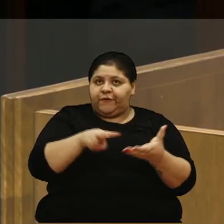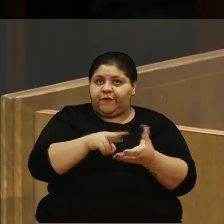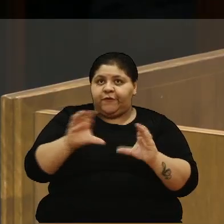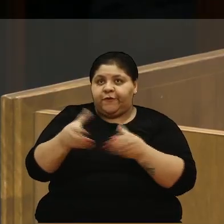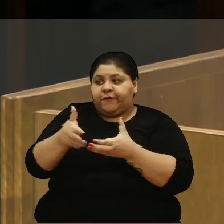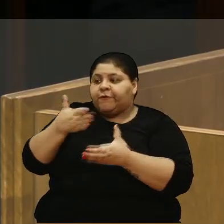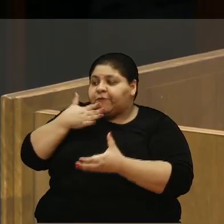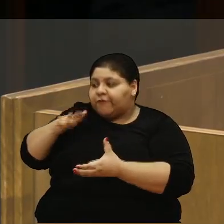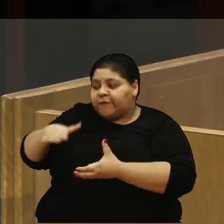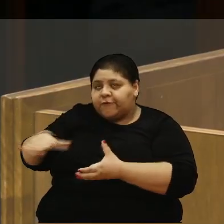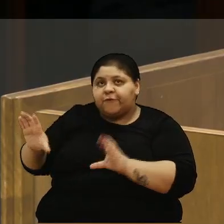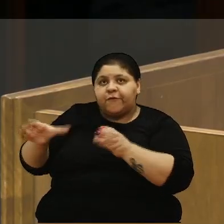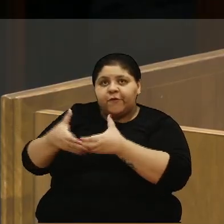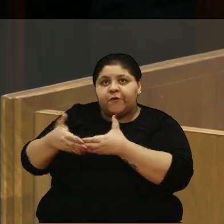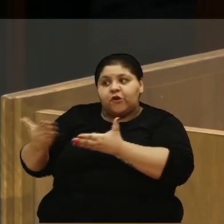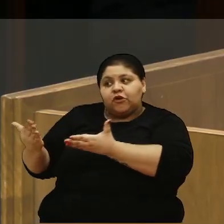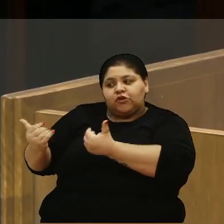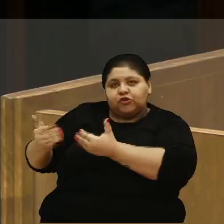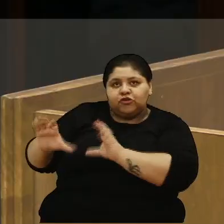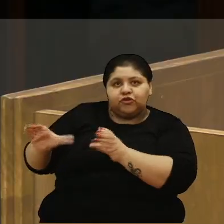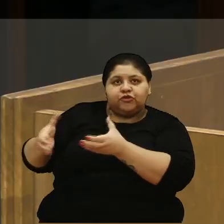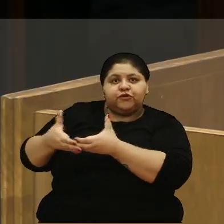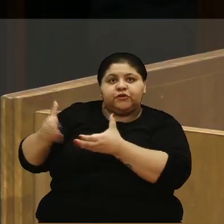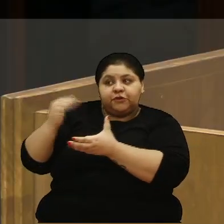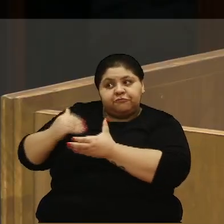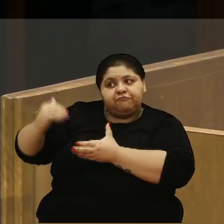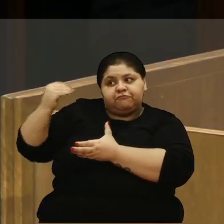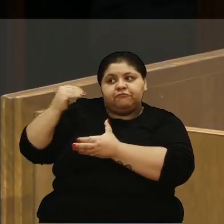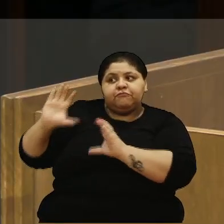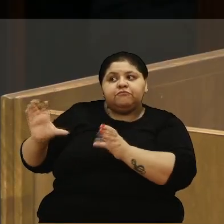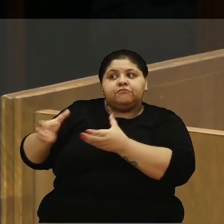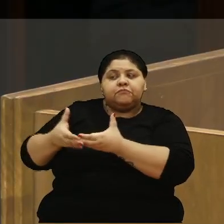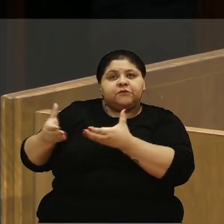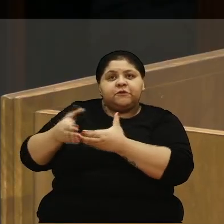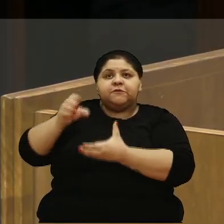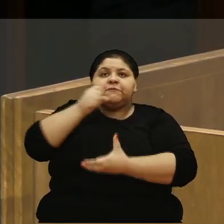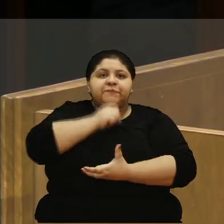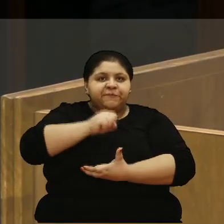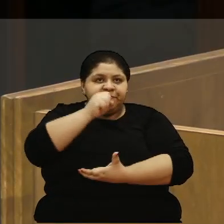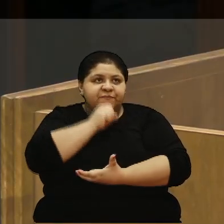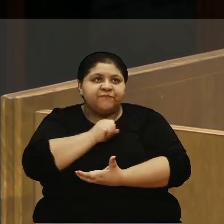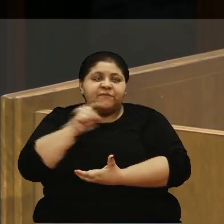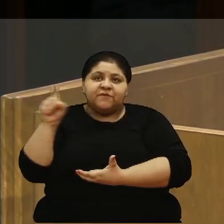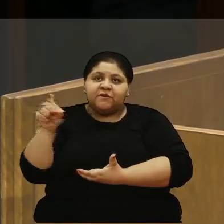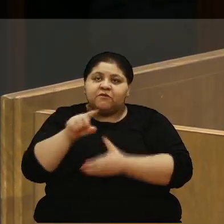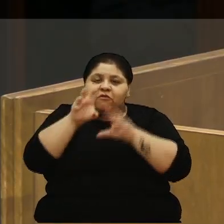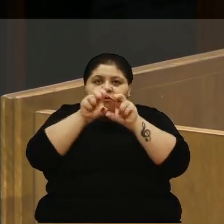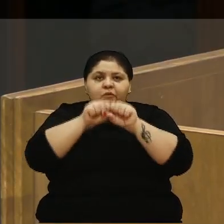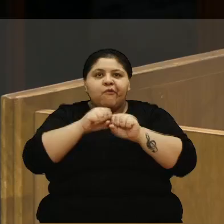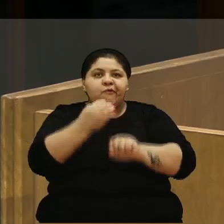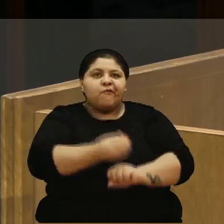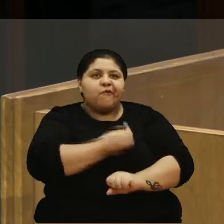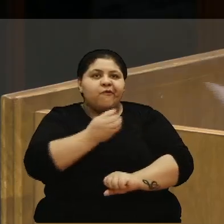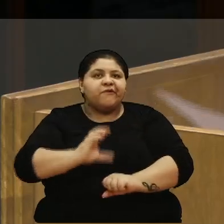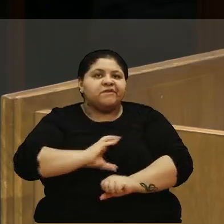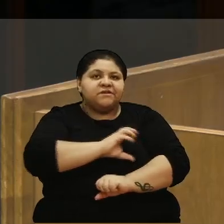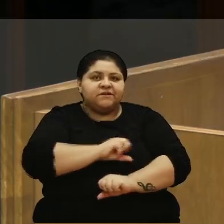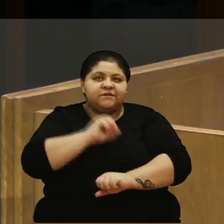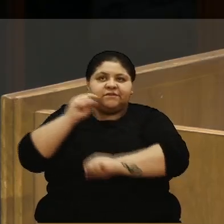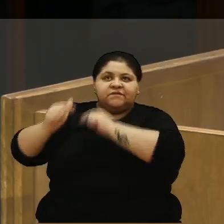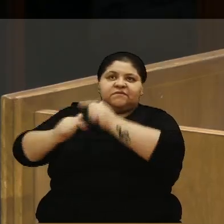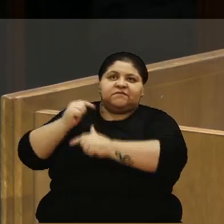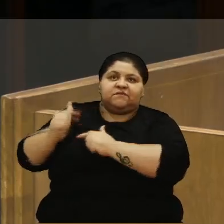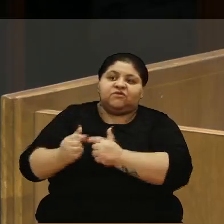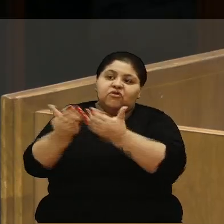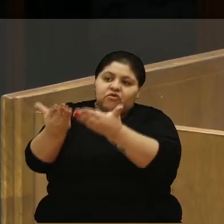invernada mirim, a invernada juvenil, a invernada adulta e a invernada veterana. É testemunho vivo de amor à tradição e